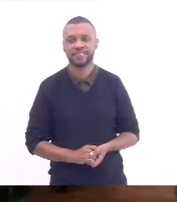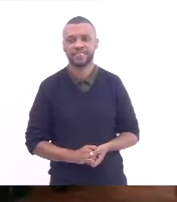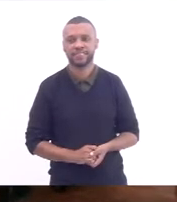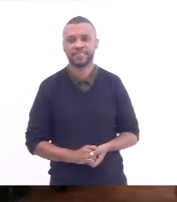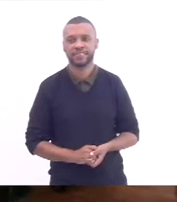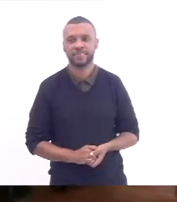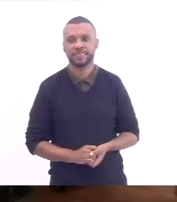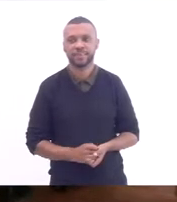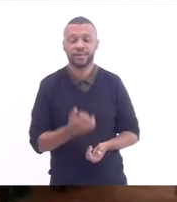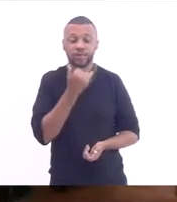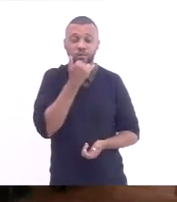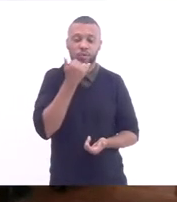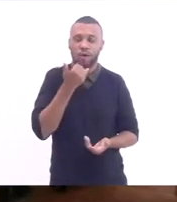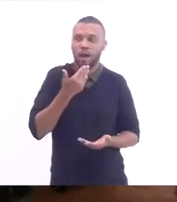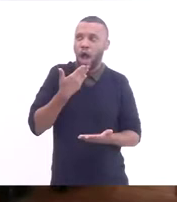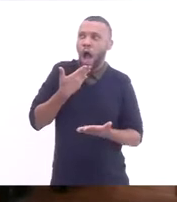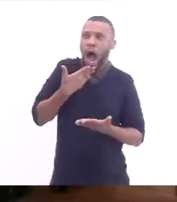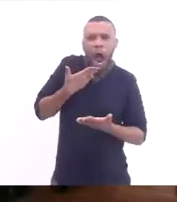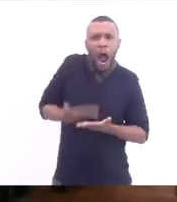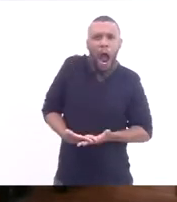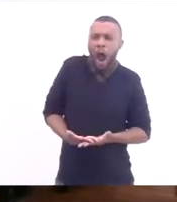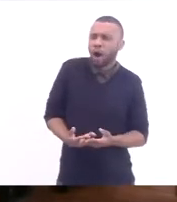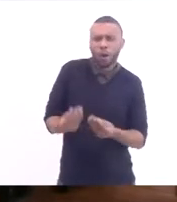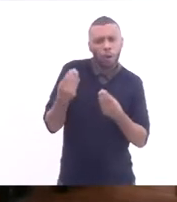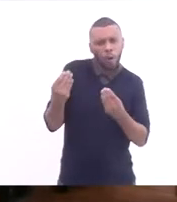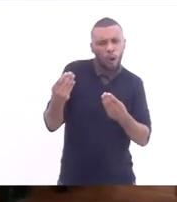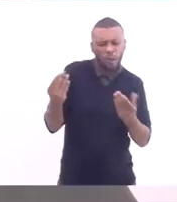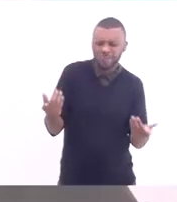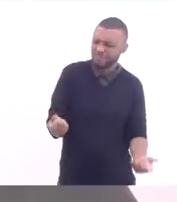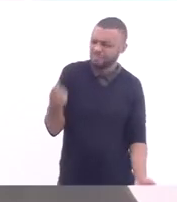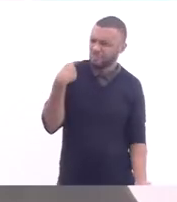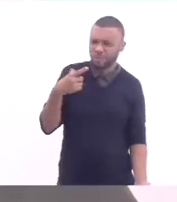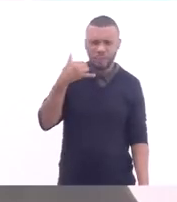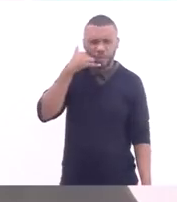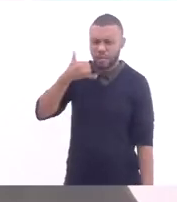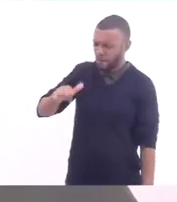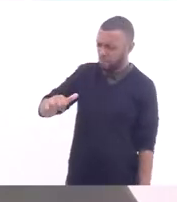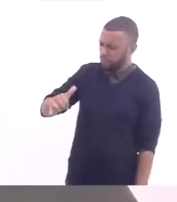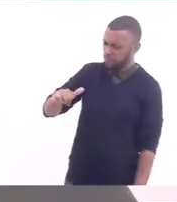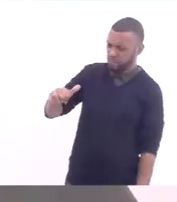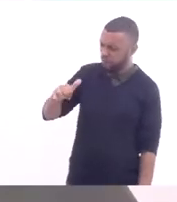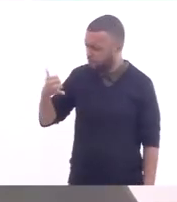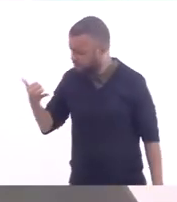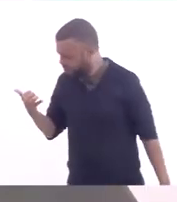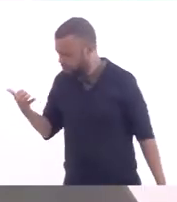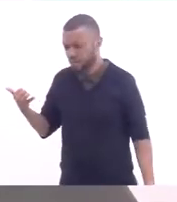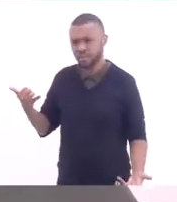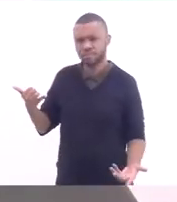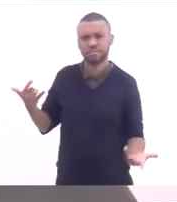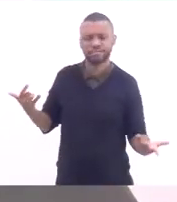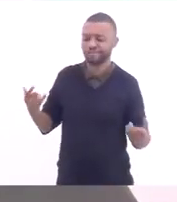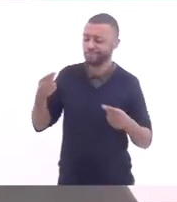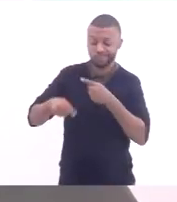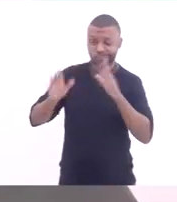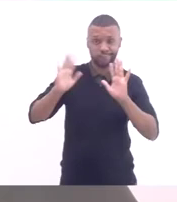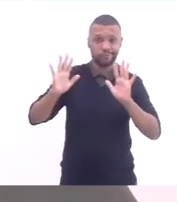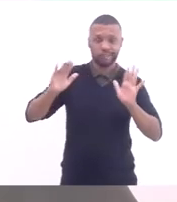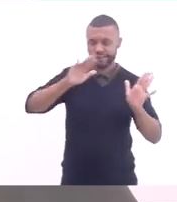Eu até fiquei perplexo aqui... Fui até olhar meu telefone. Pois é. Bom,